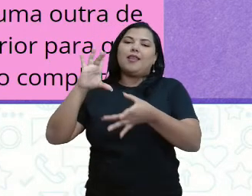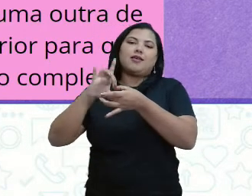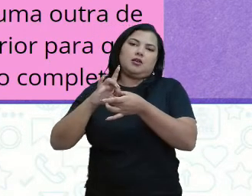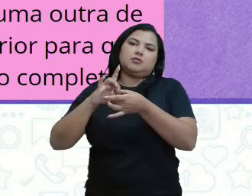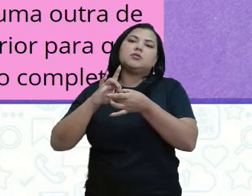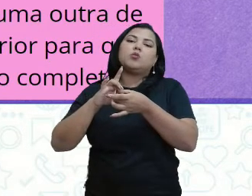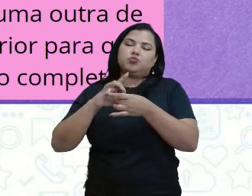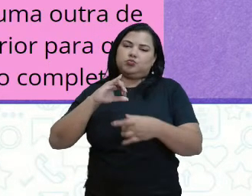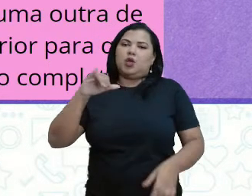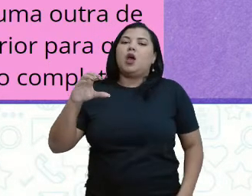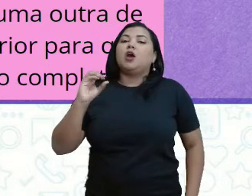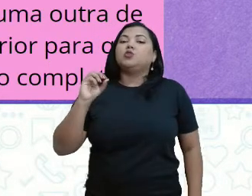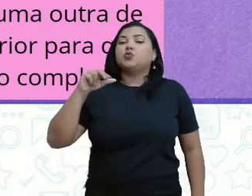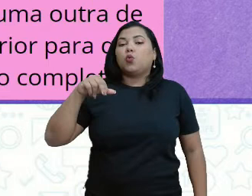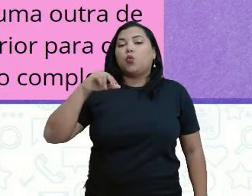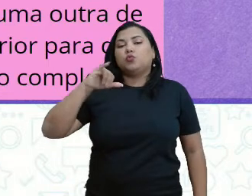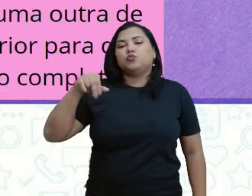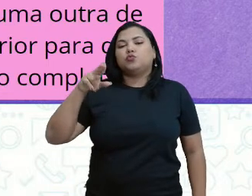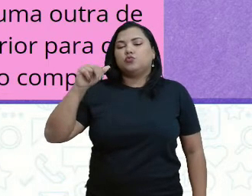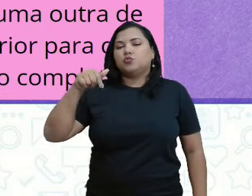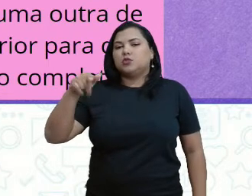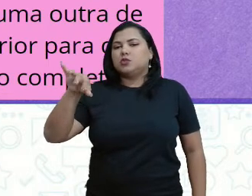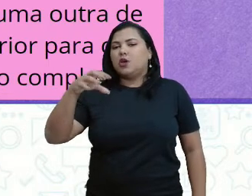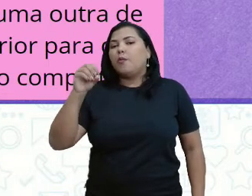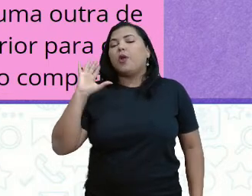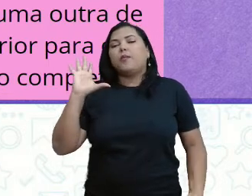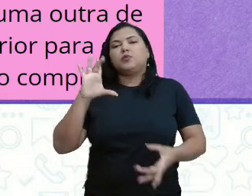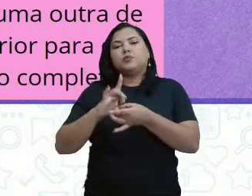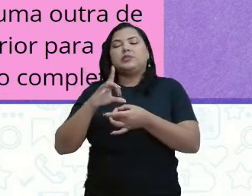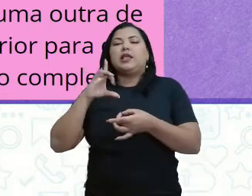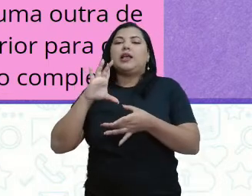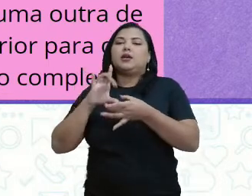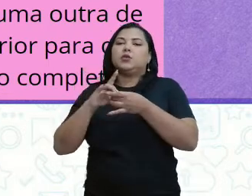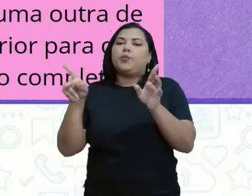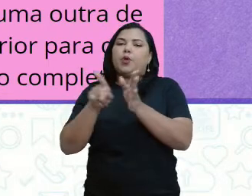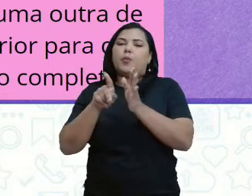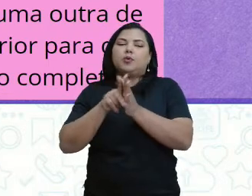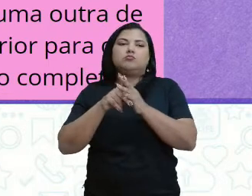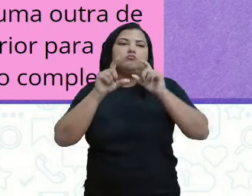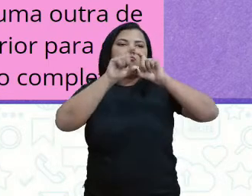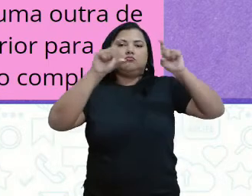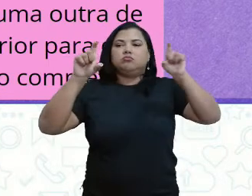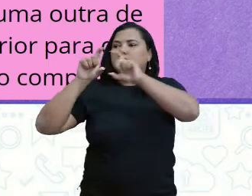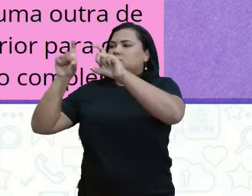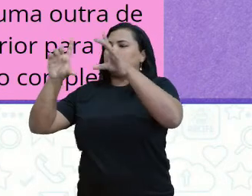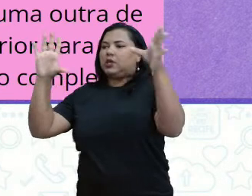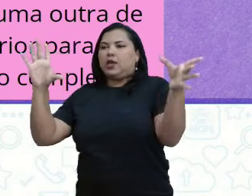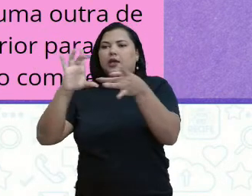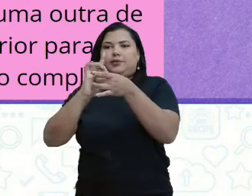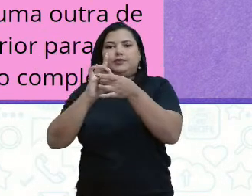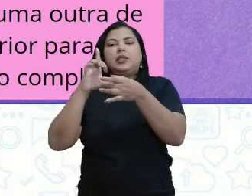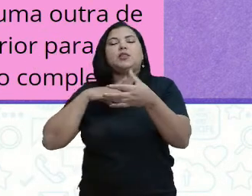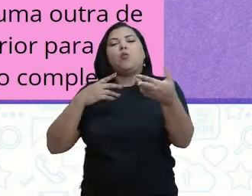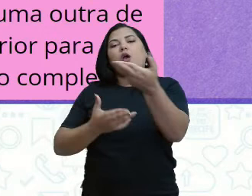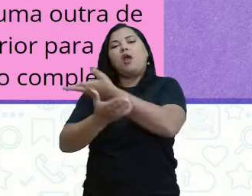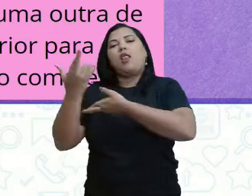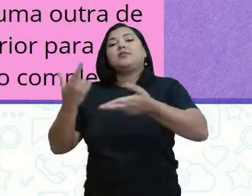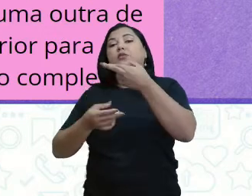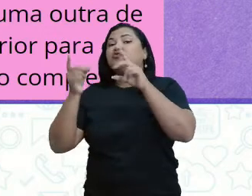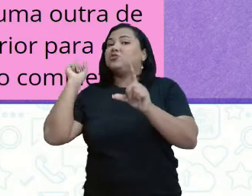As conjunções subordinativas servem como meio de ligação das orações, estabelecendo uma relação